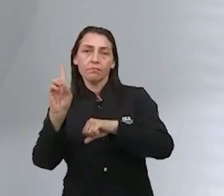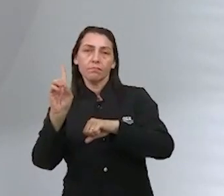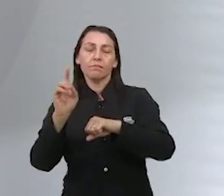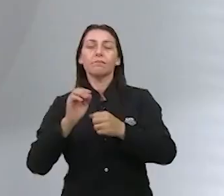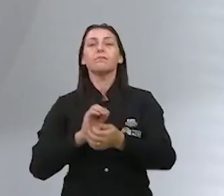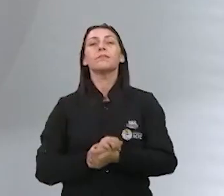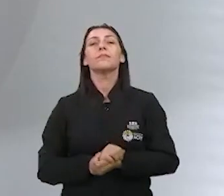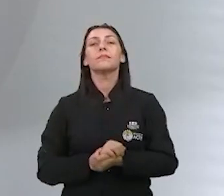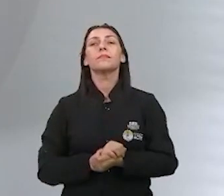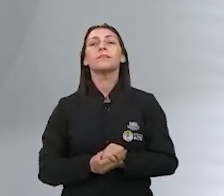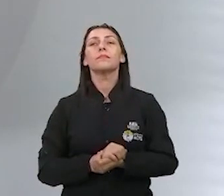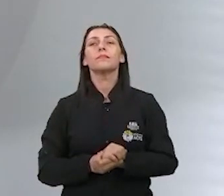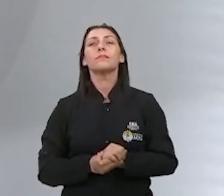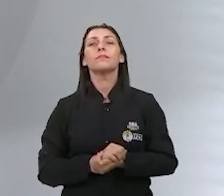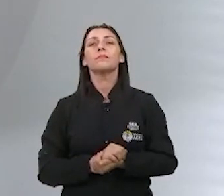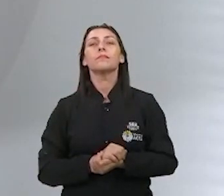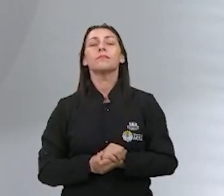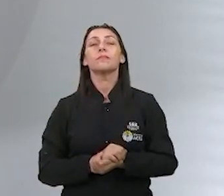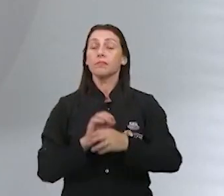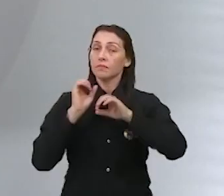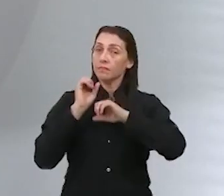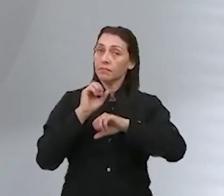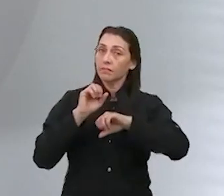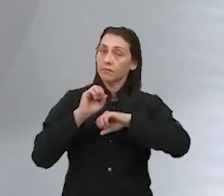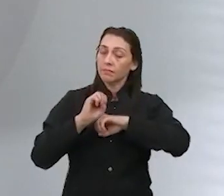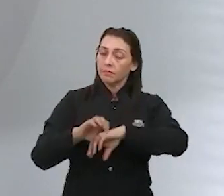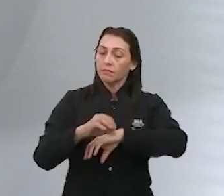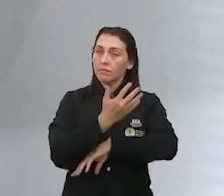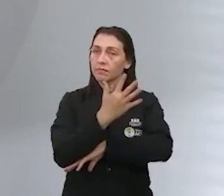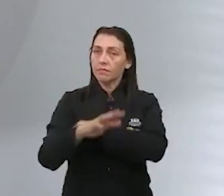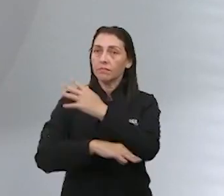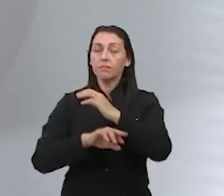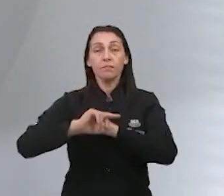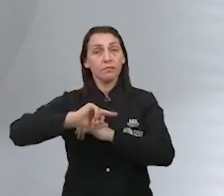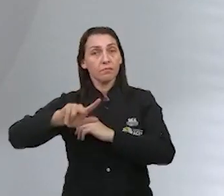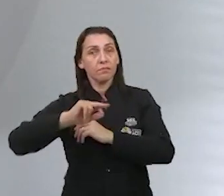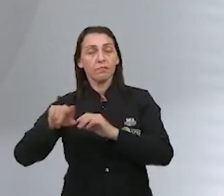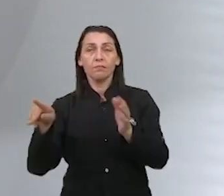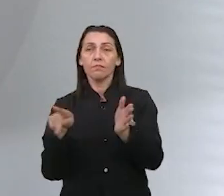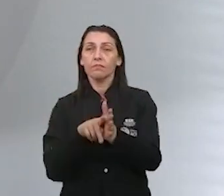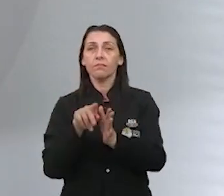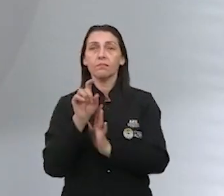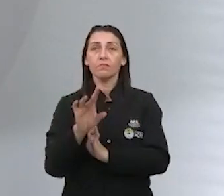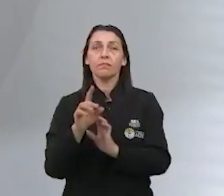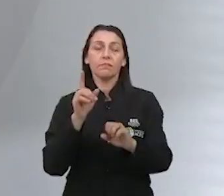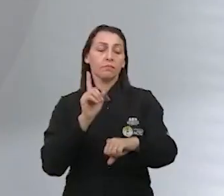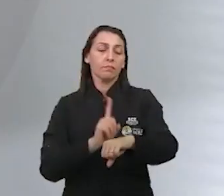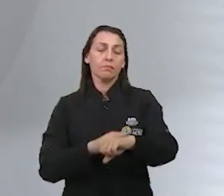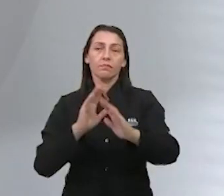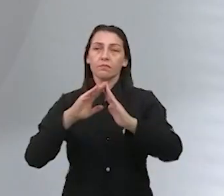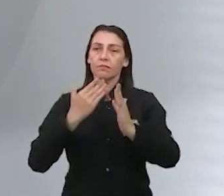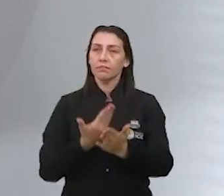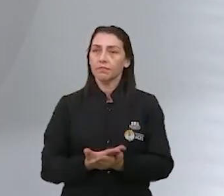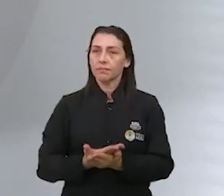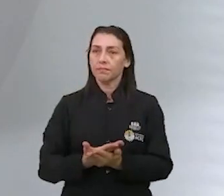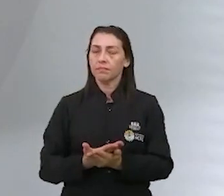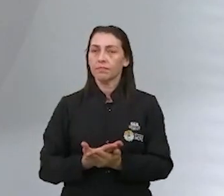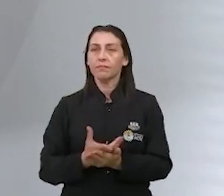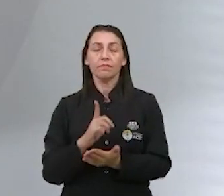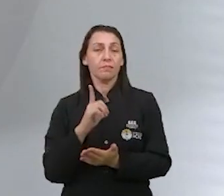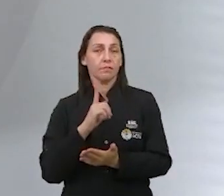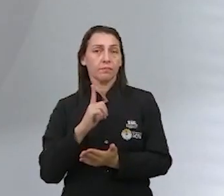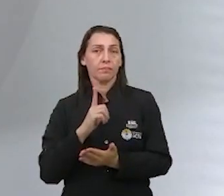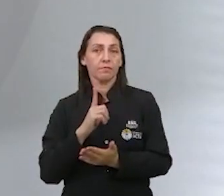for. A questão da educação ambiental não é uma questão de tempo de escola, tá? Então